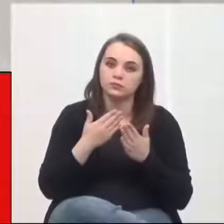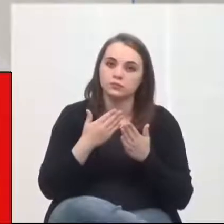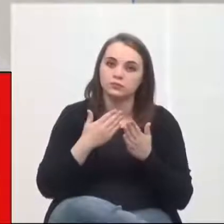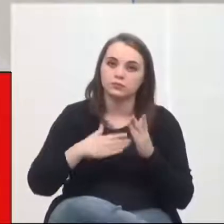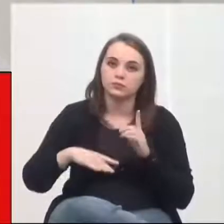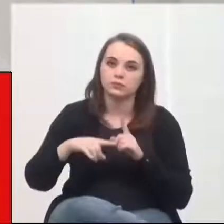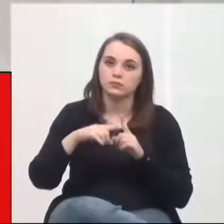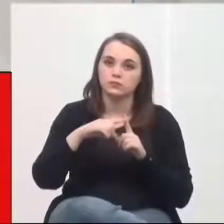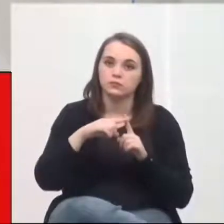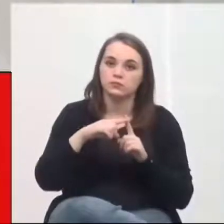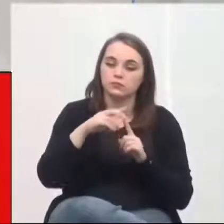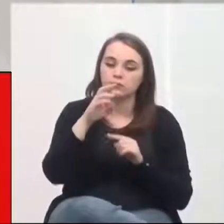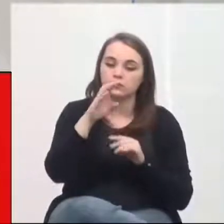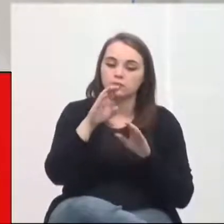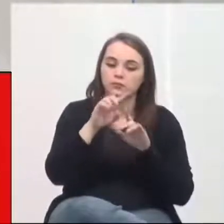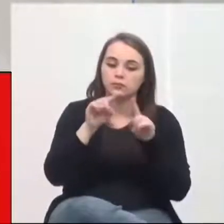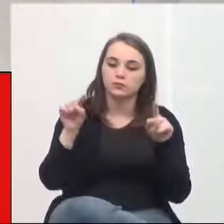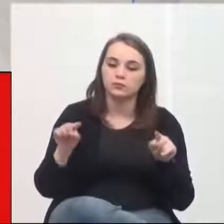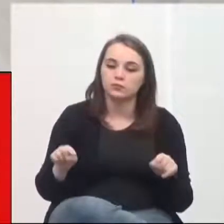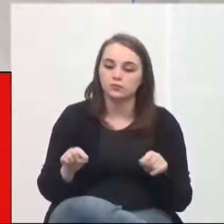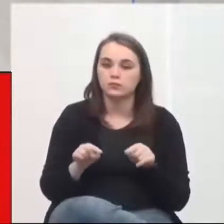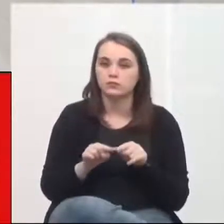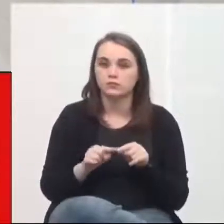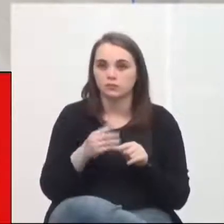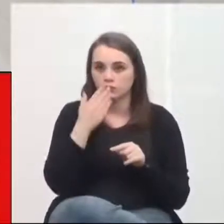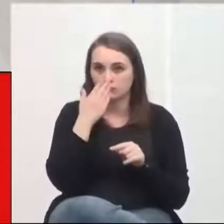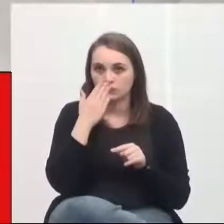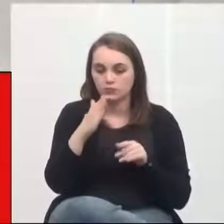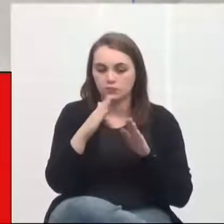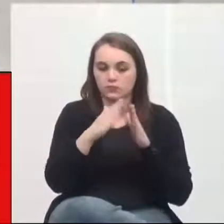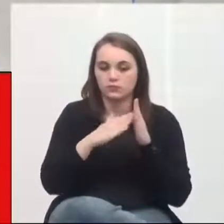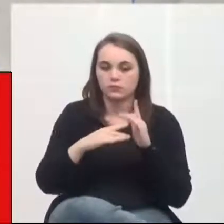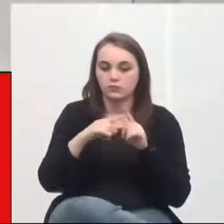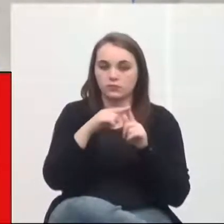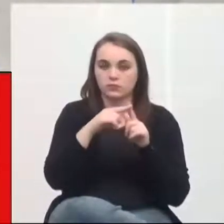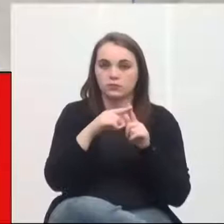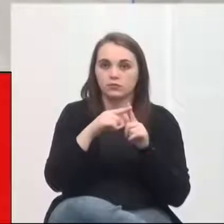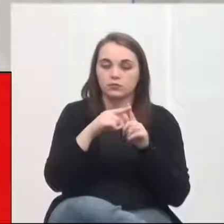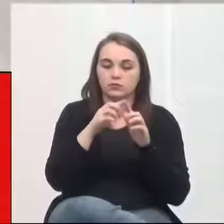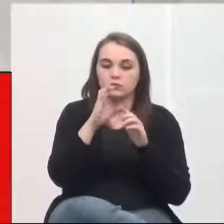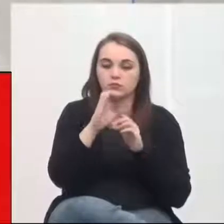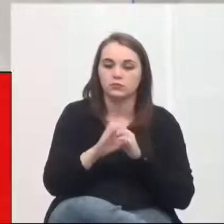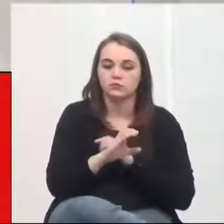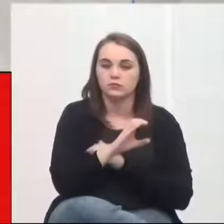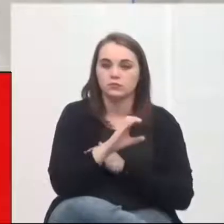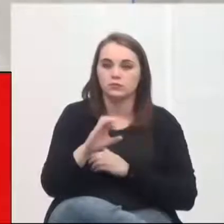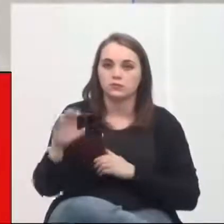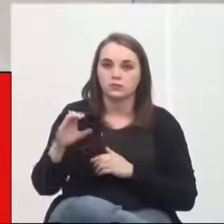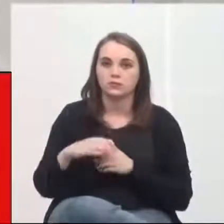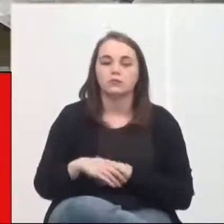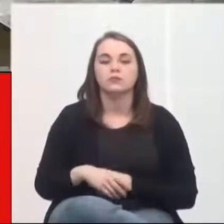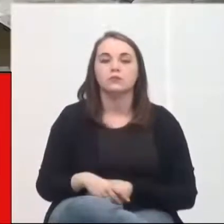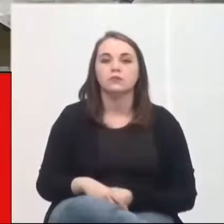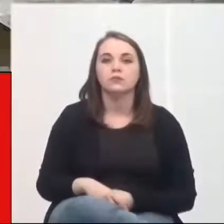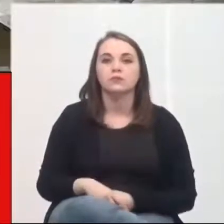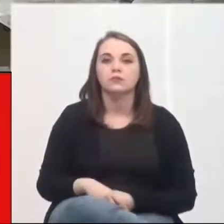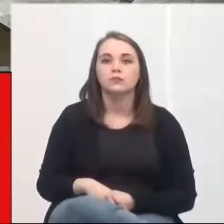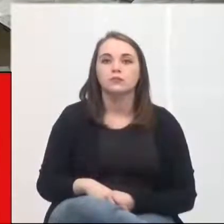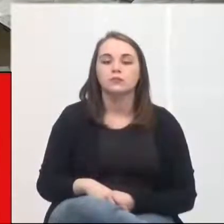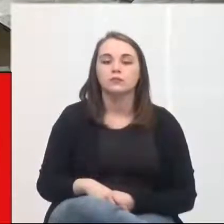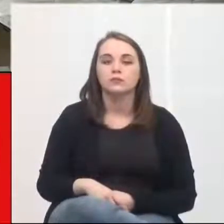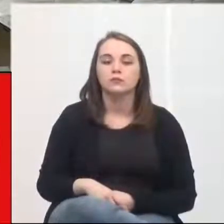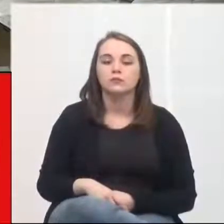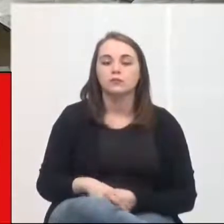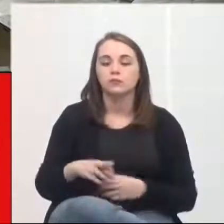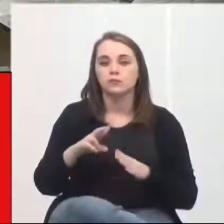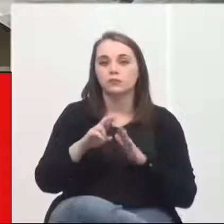número 67000, em frente à Igreja Católica, na Avenida Universitária do bairro Mãe Luzia. O requerimento está em discussão.